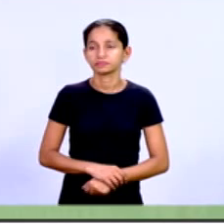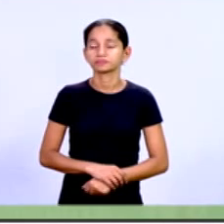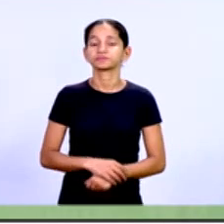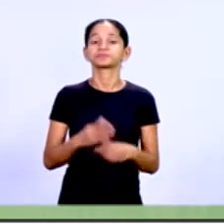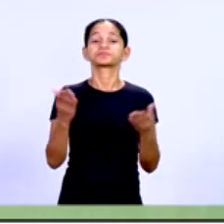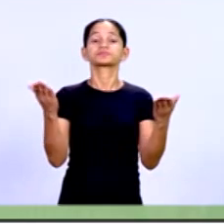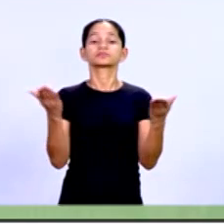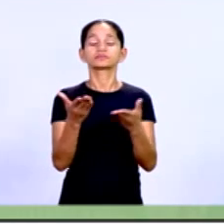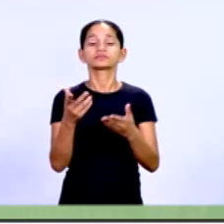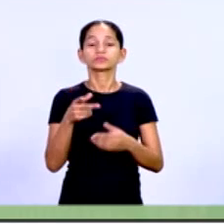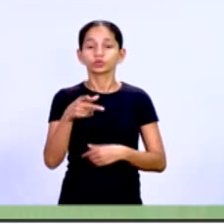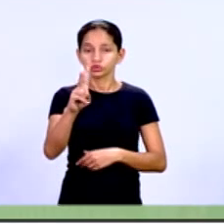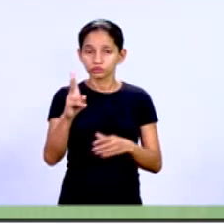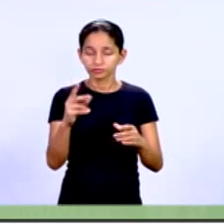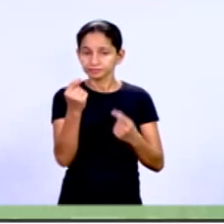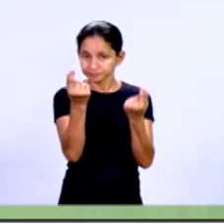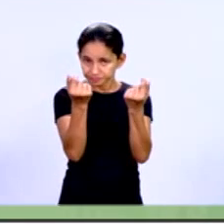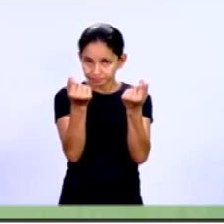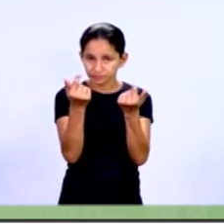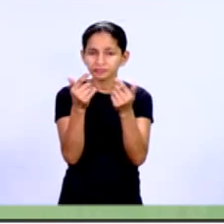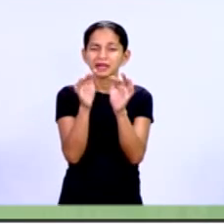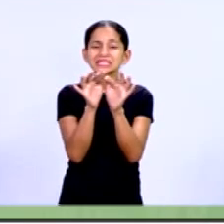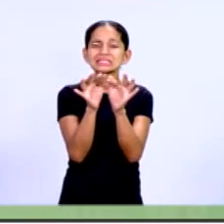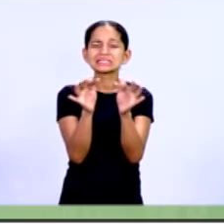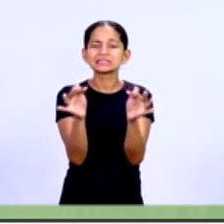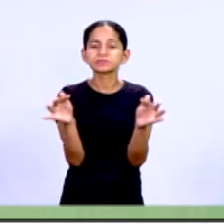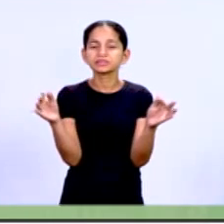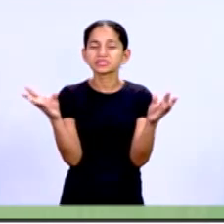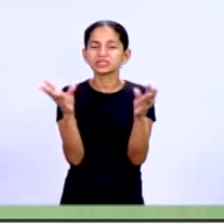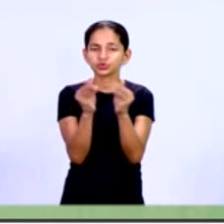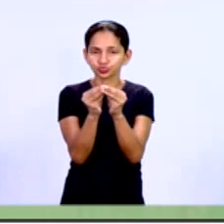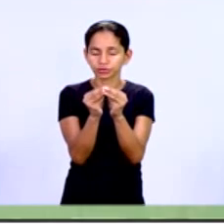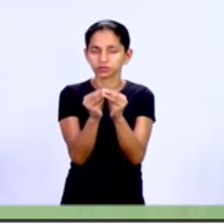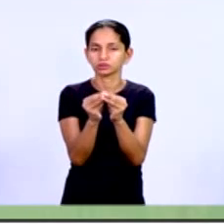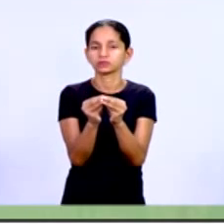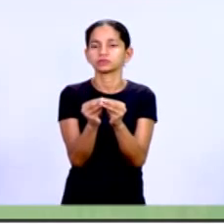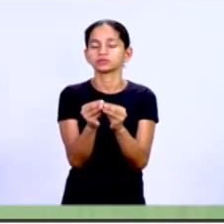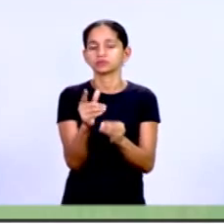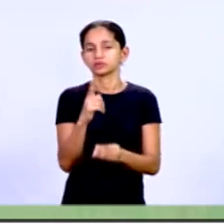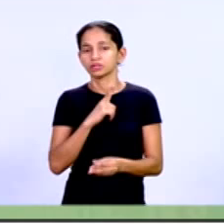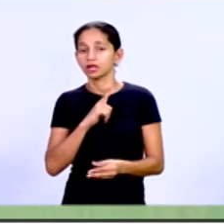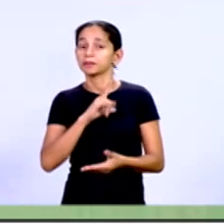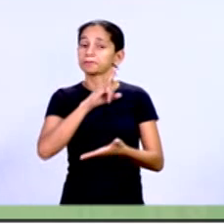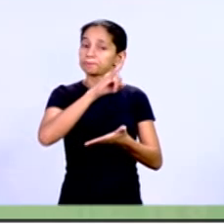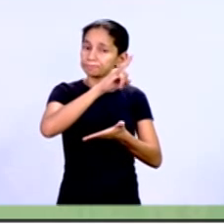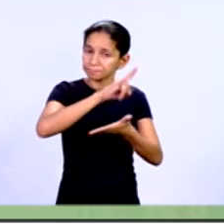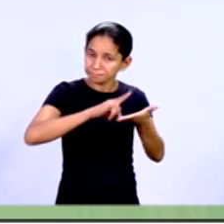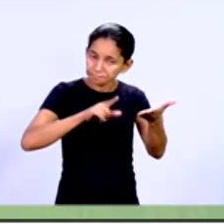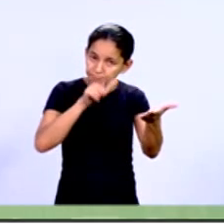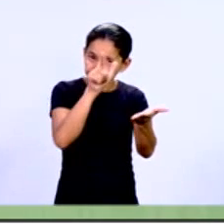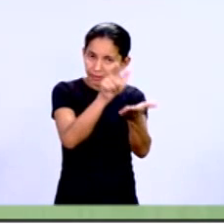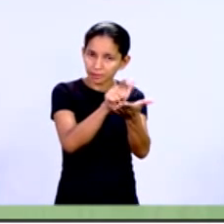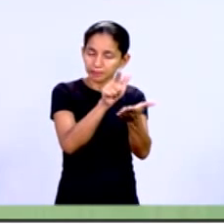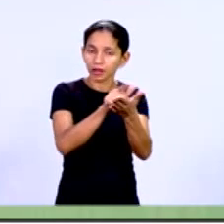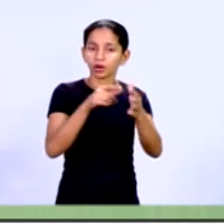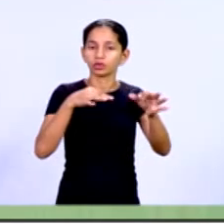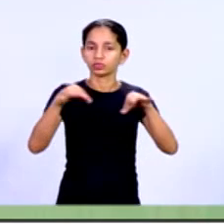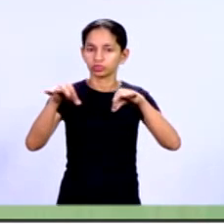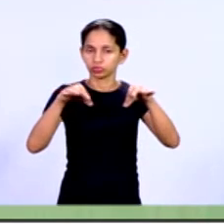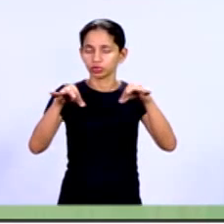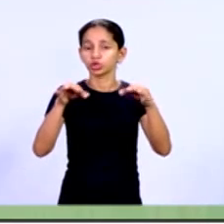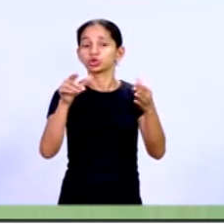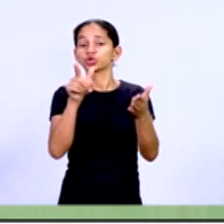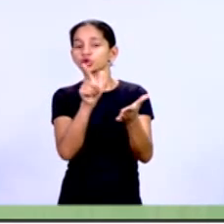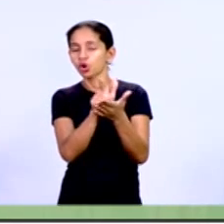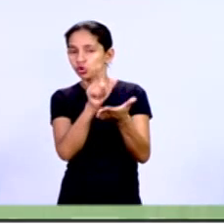Valores imobiliários ainda. Em linguagem mais simples, os valores imobiliários são papéis que as empresas de capital aberto, as